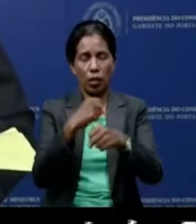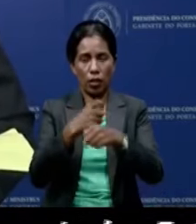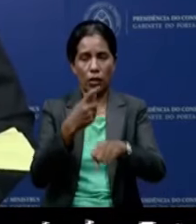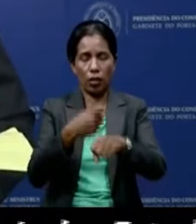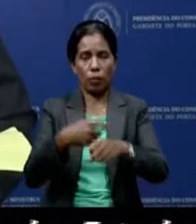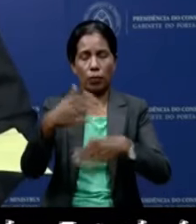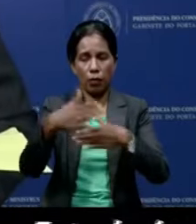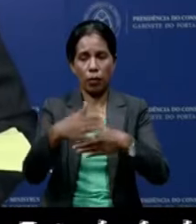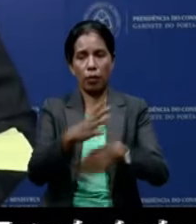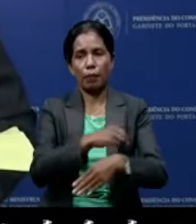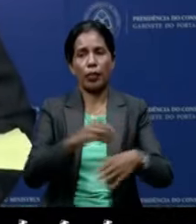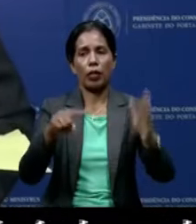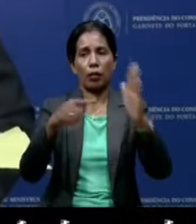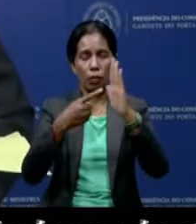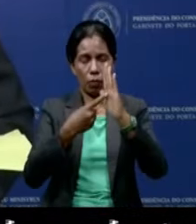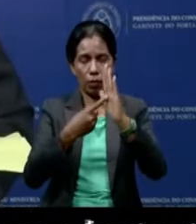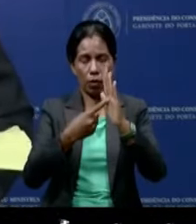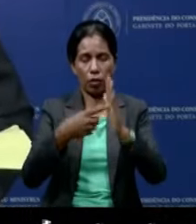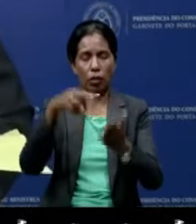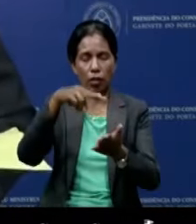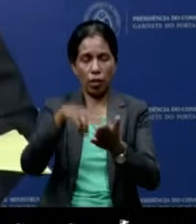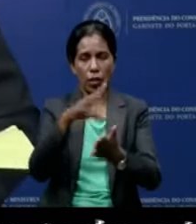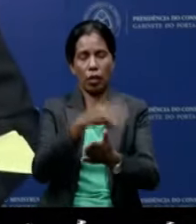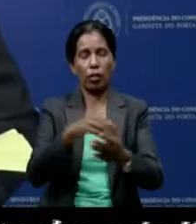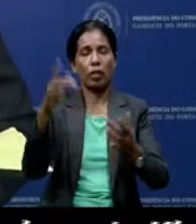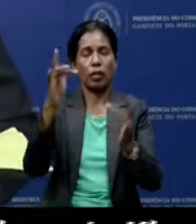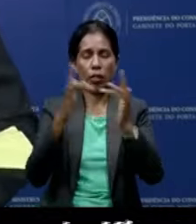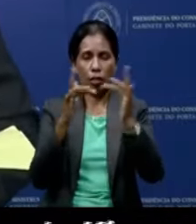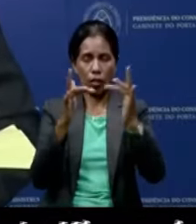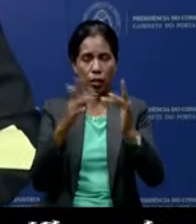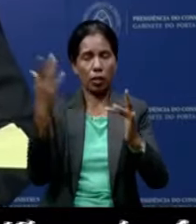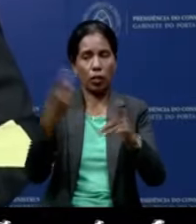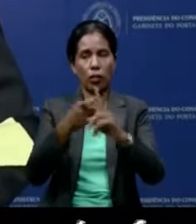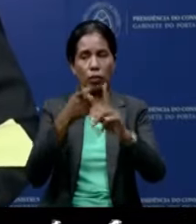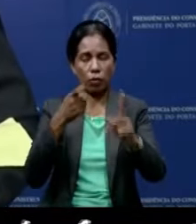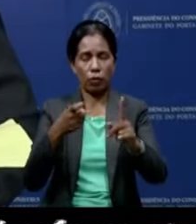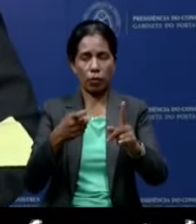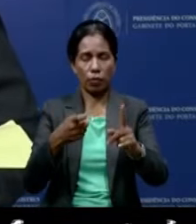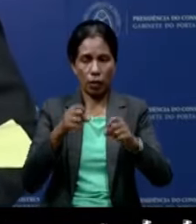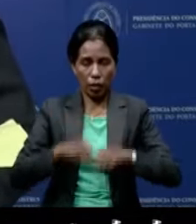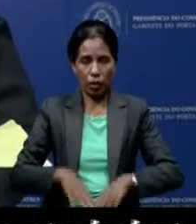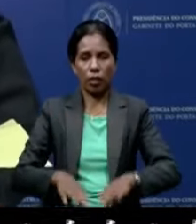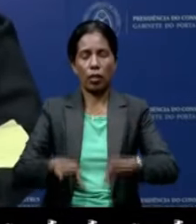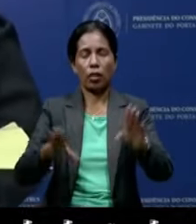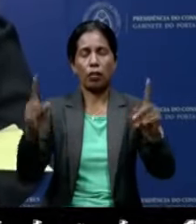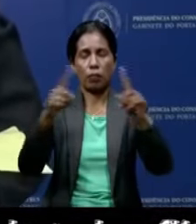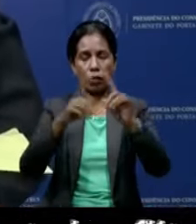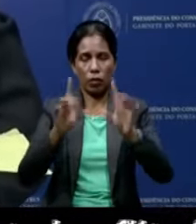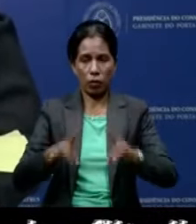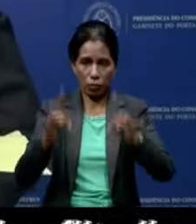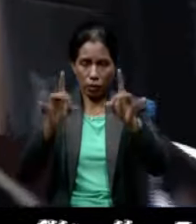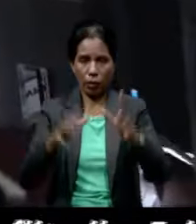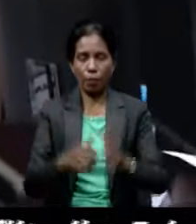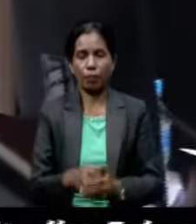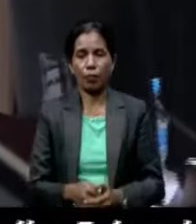guarda quando atahu instalasi un kabel submarino ini yang ho si parte remaran batasi o di bato Darwin.